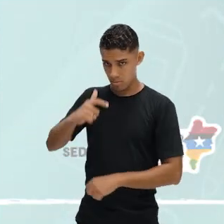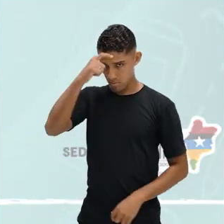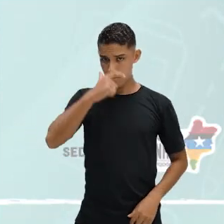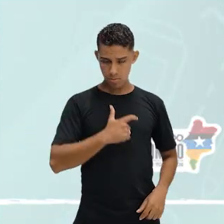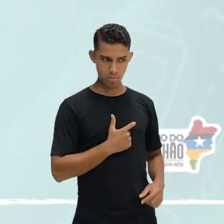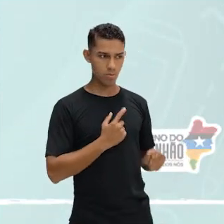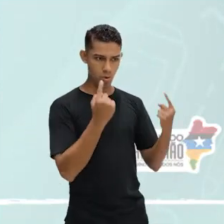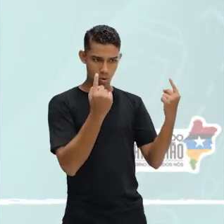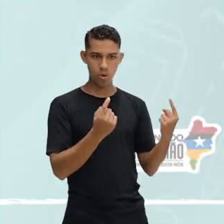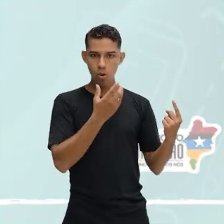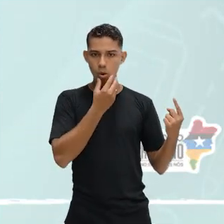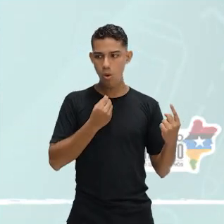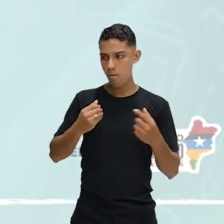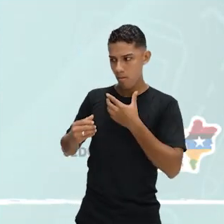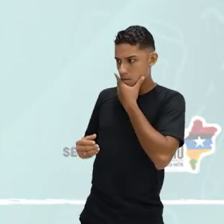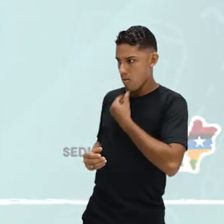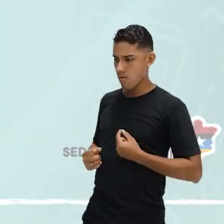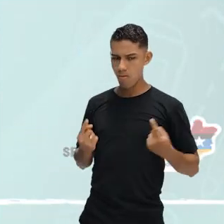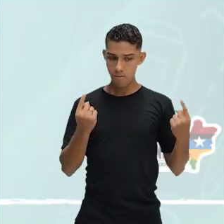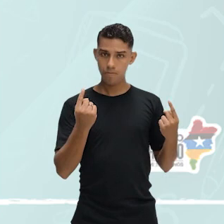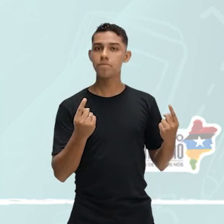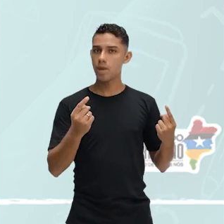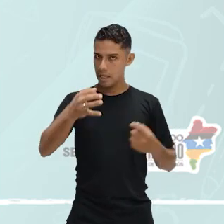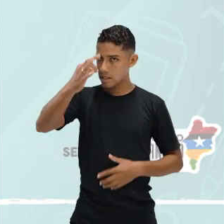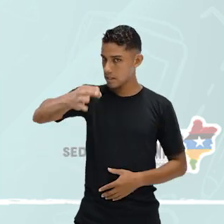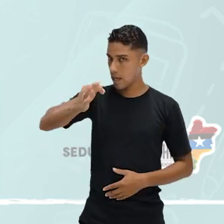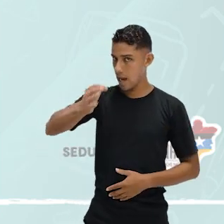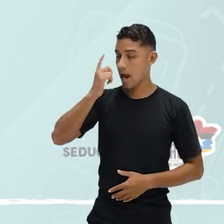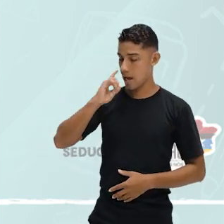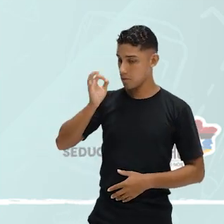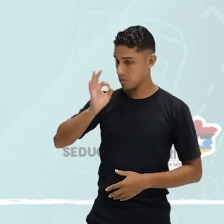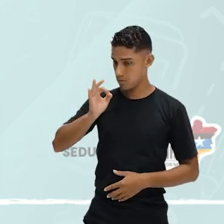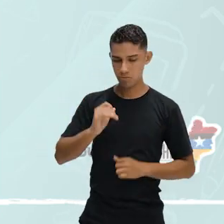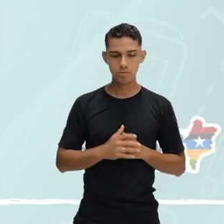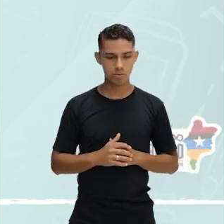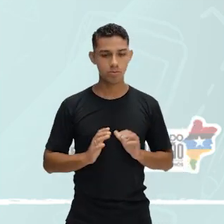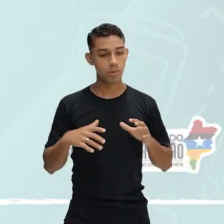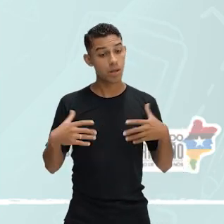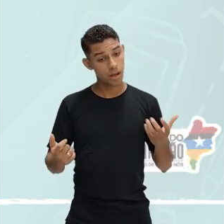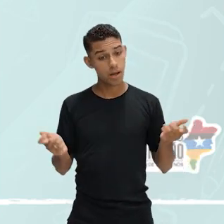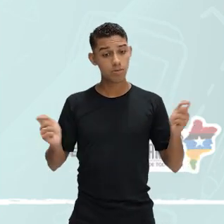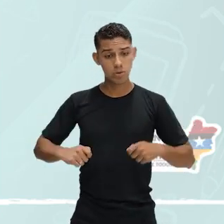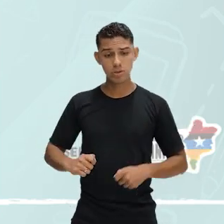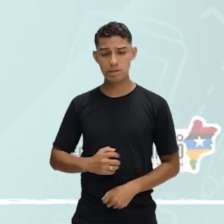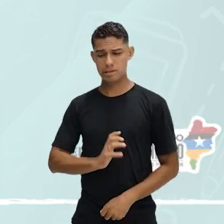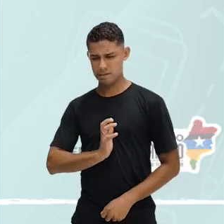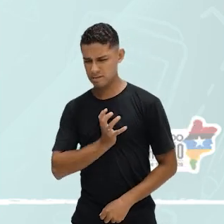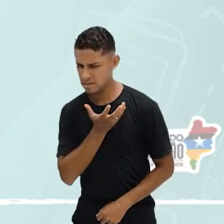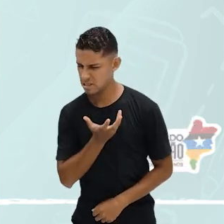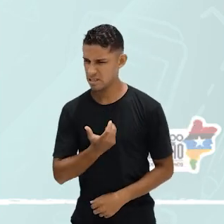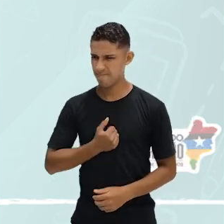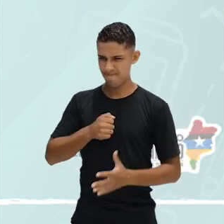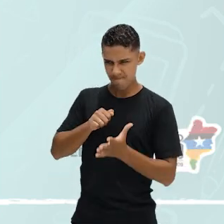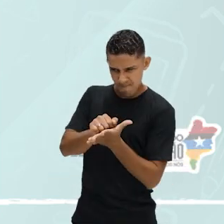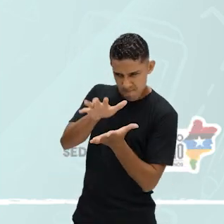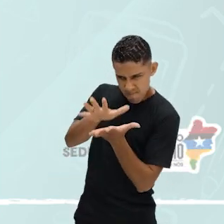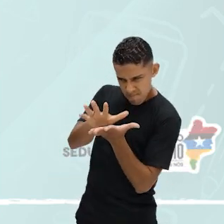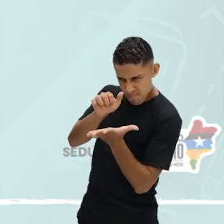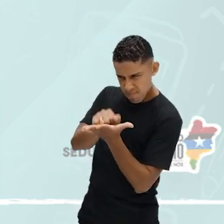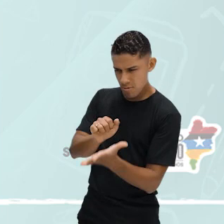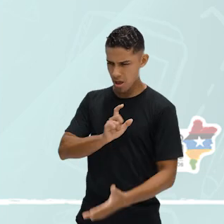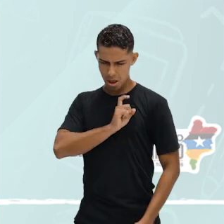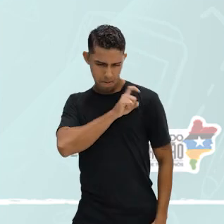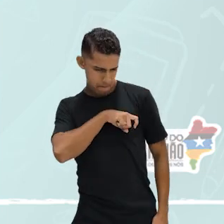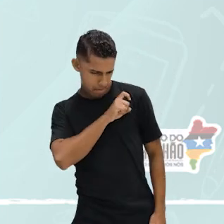espécie, olha que coisa legal, é mais ou menos isso que nós temos, podendo ser cruel, vingativo,